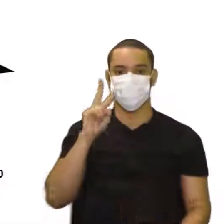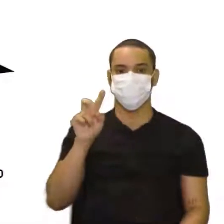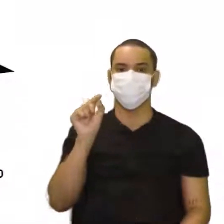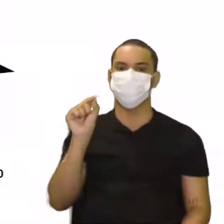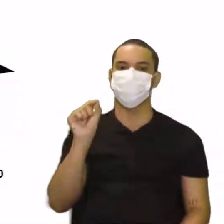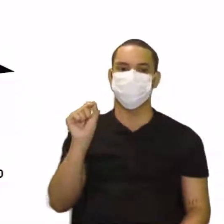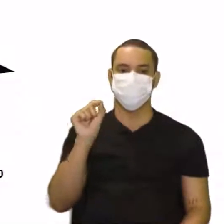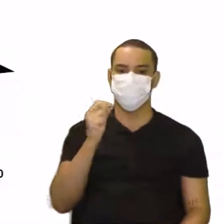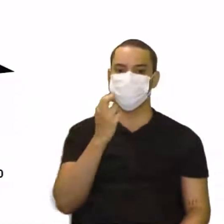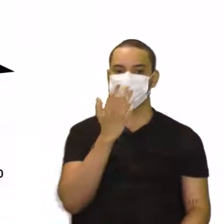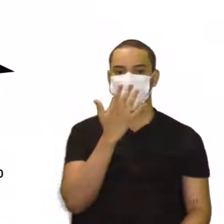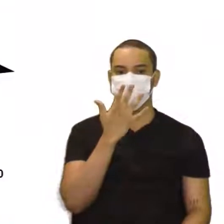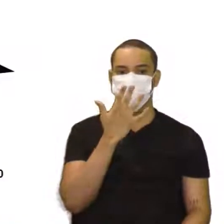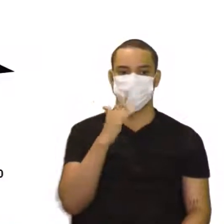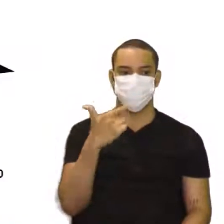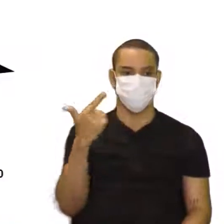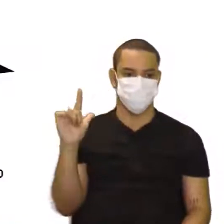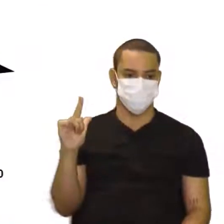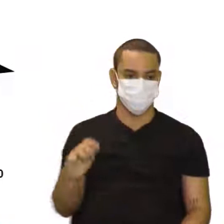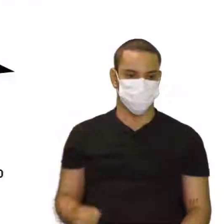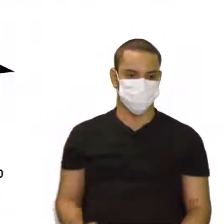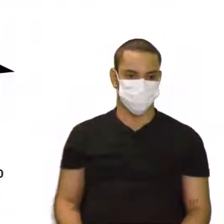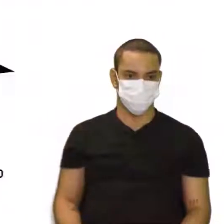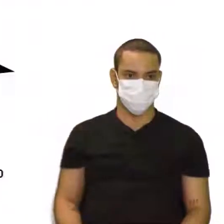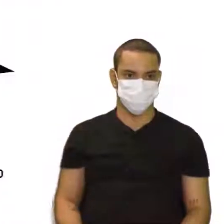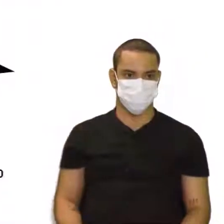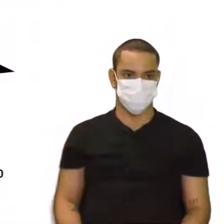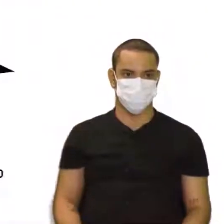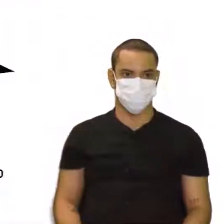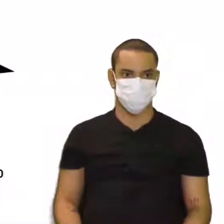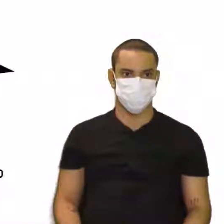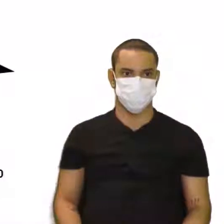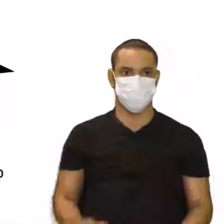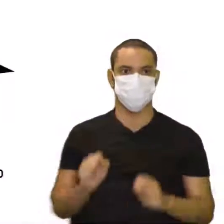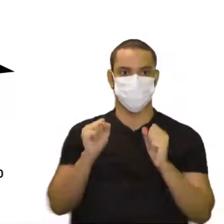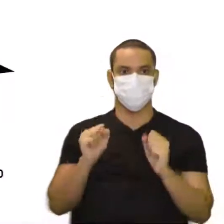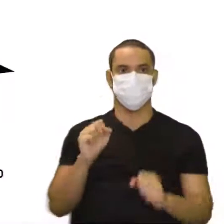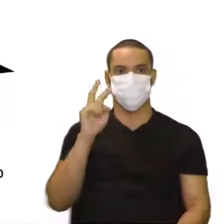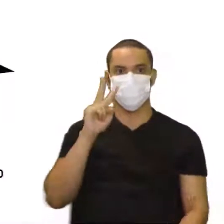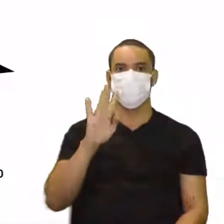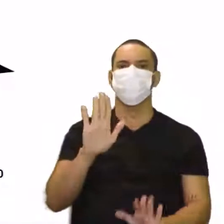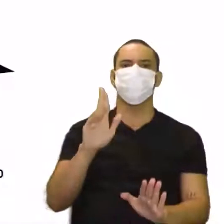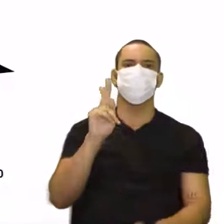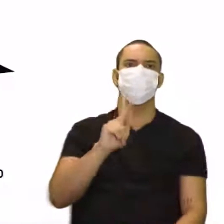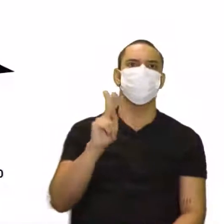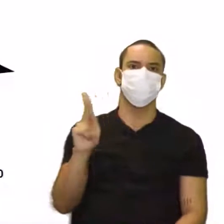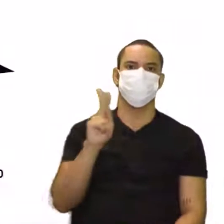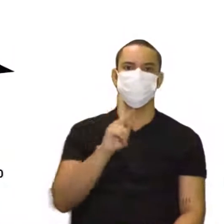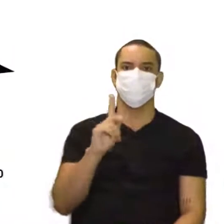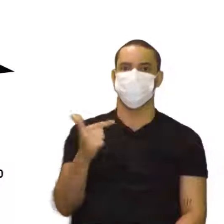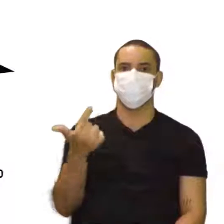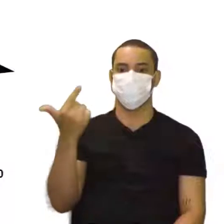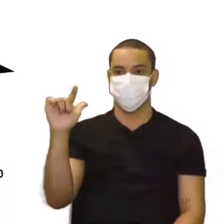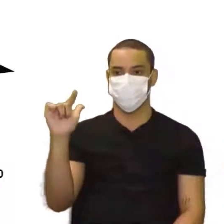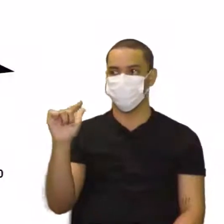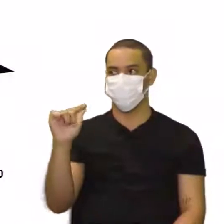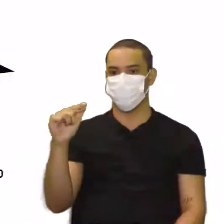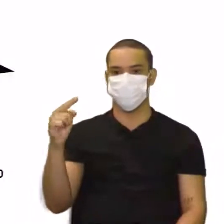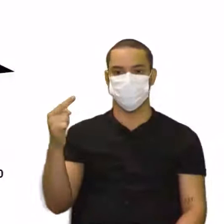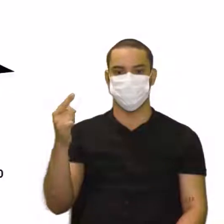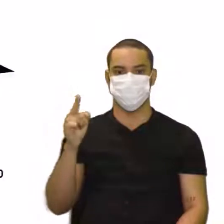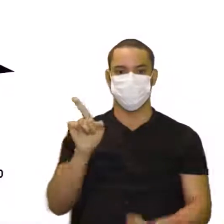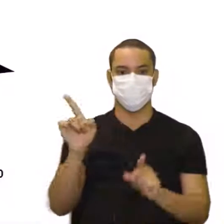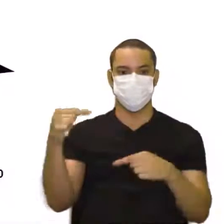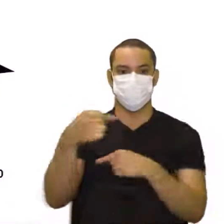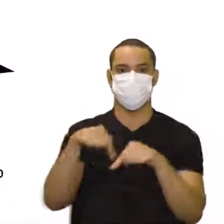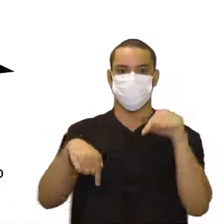deixa eu pegar a cozinha de caneta aqui. E aqui a gente pode observar mais o seguinte, professora, e essas outras setas? A gente